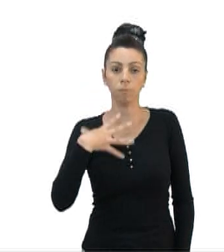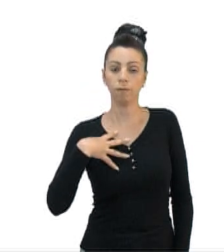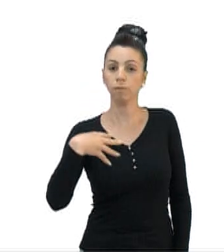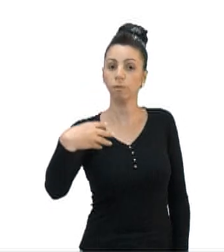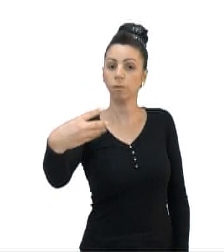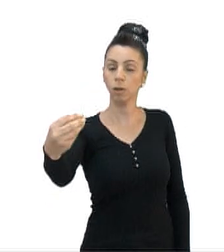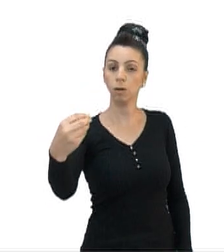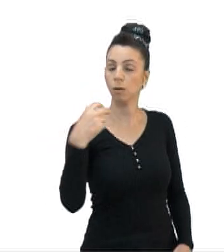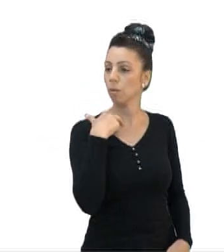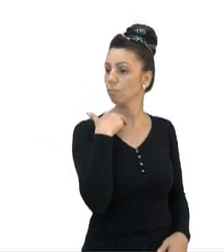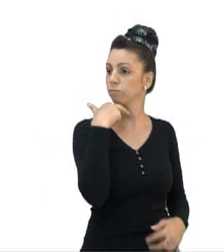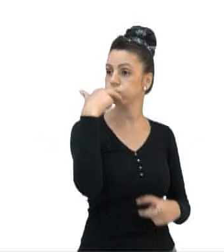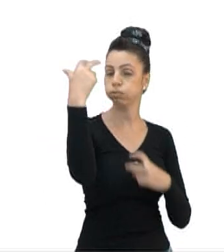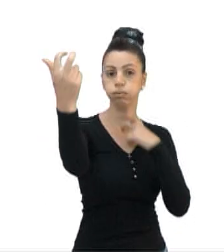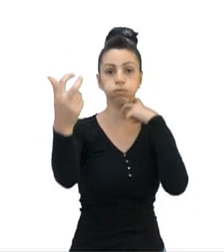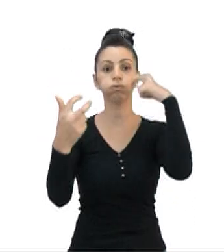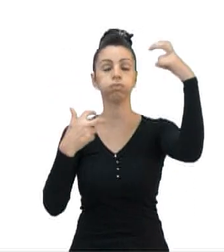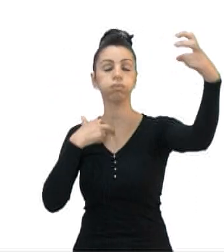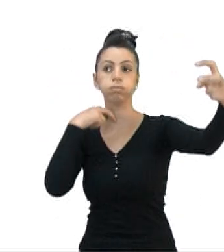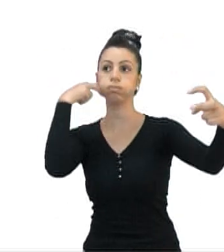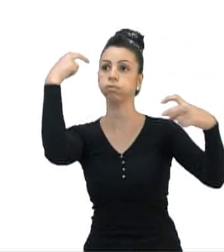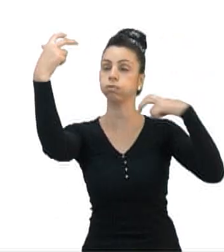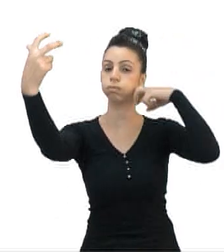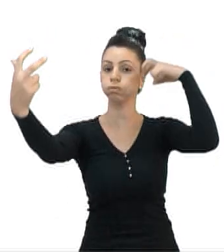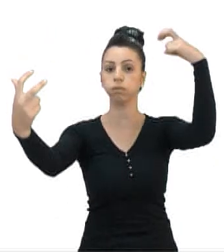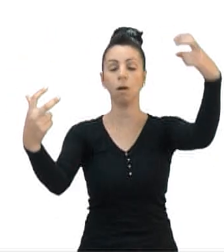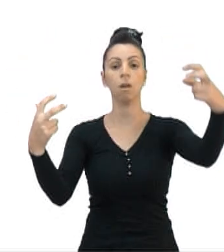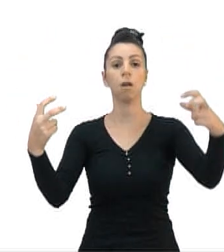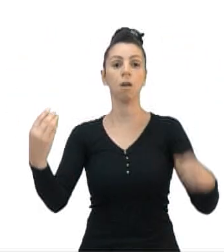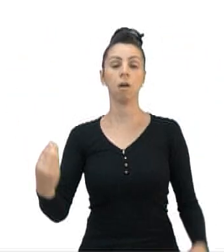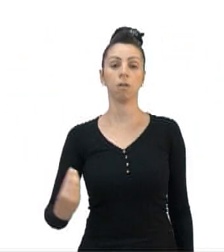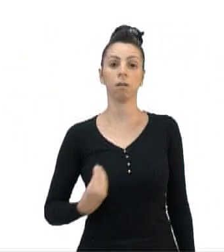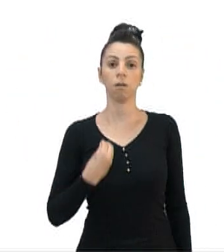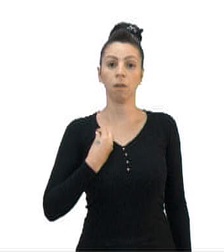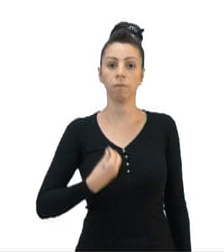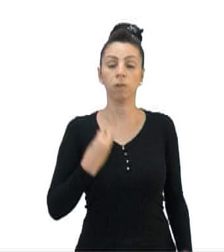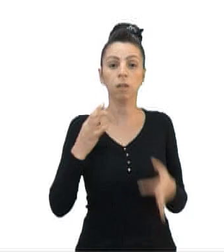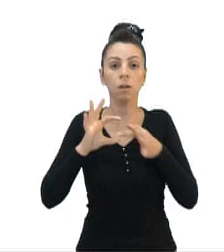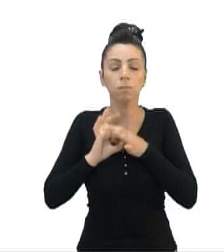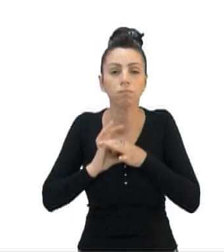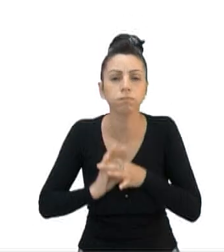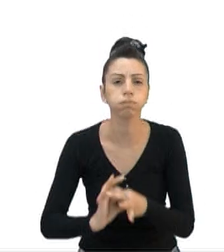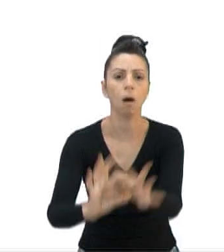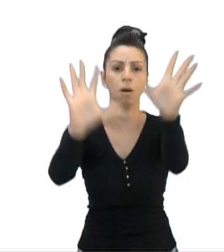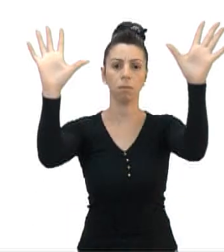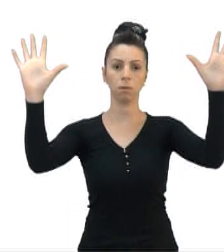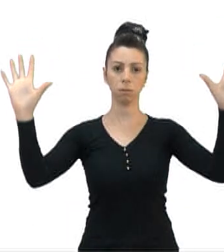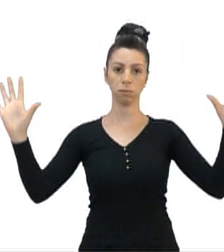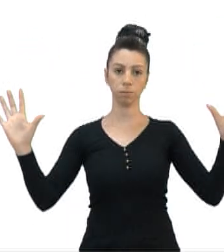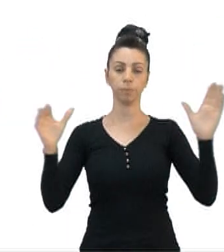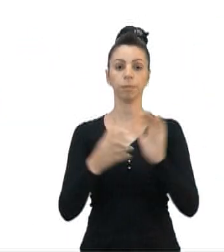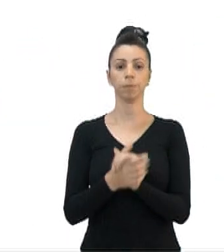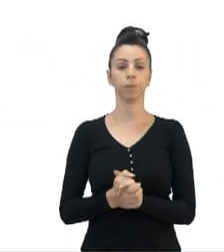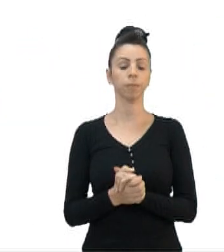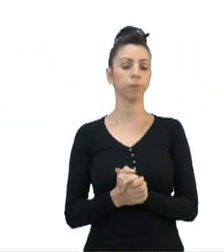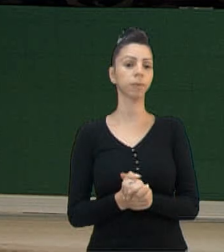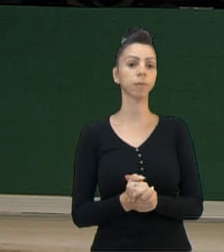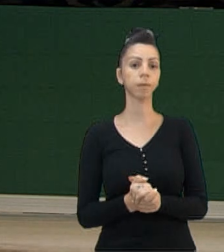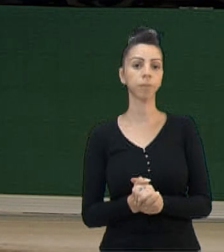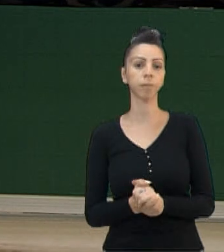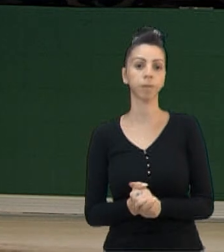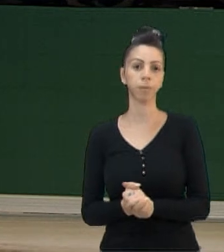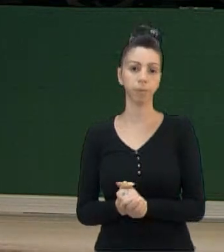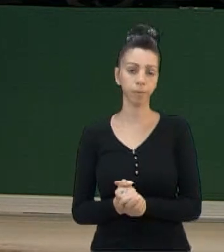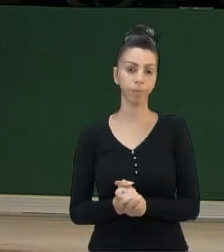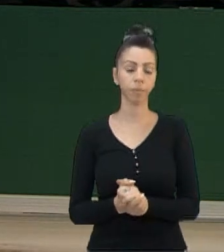ressonância, o eco da vida liberdade. Bom, se a gente for pensar, tá,